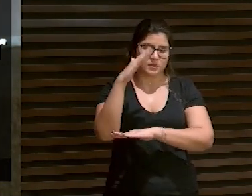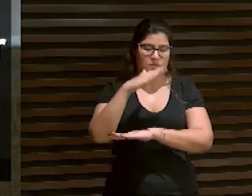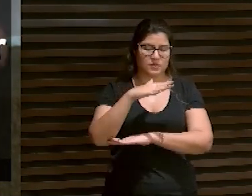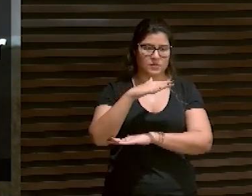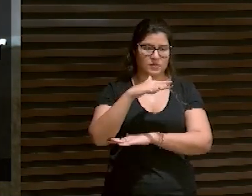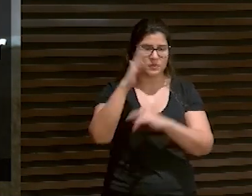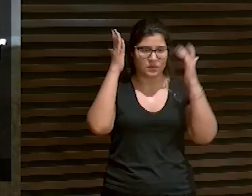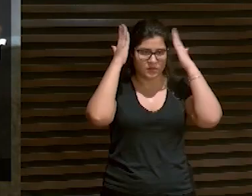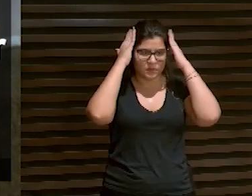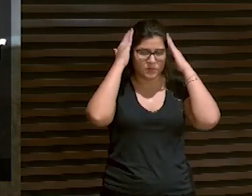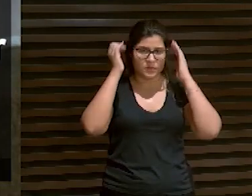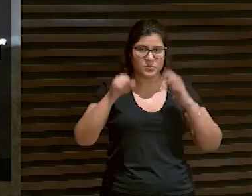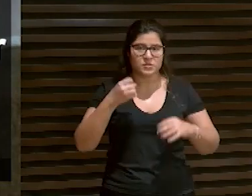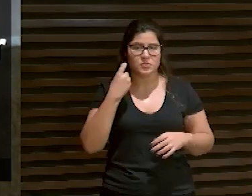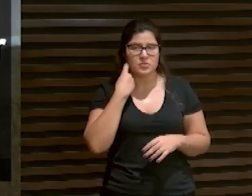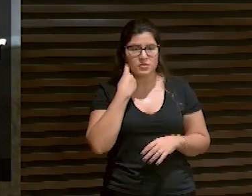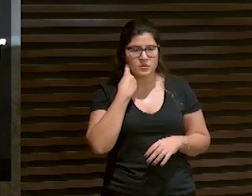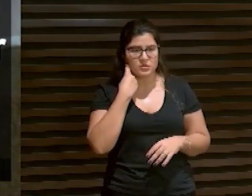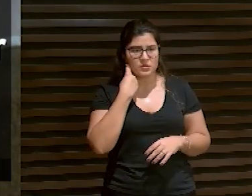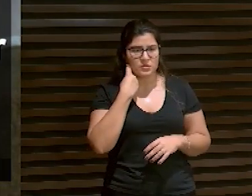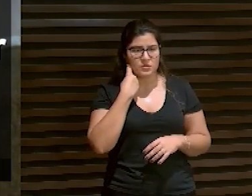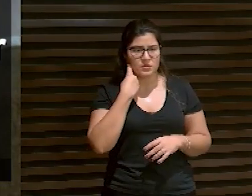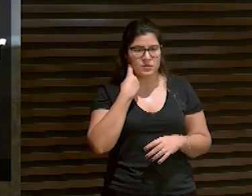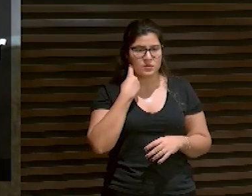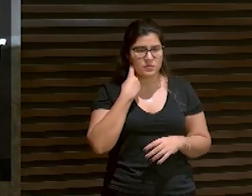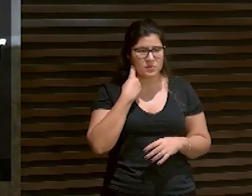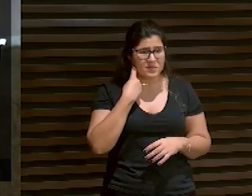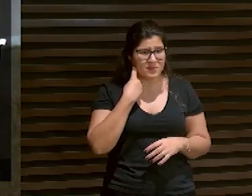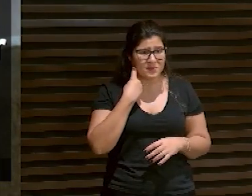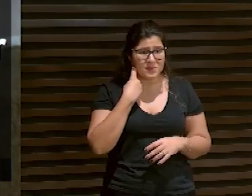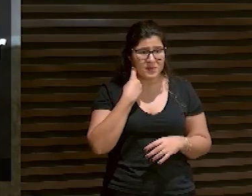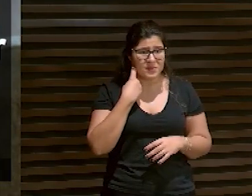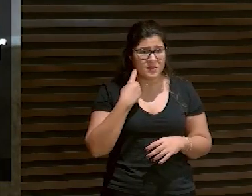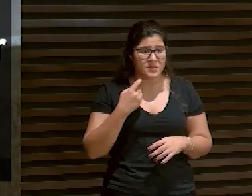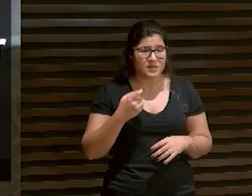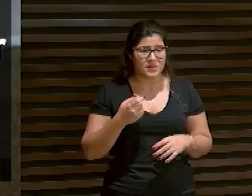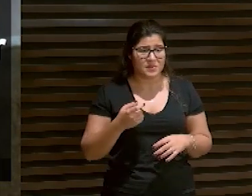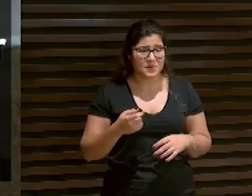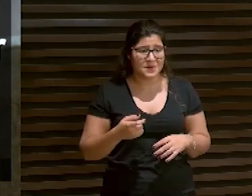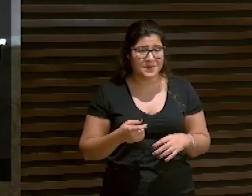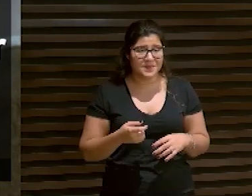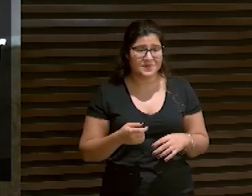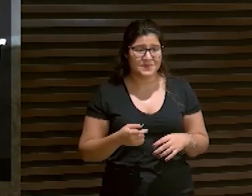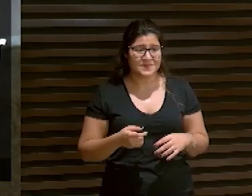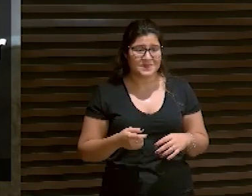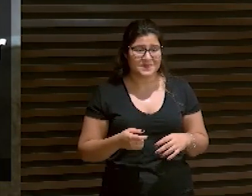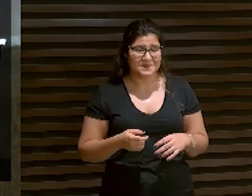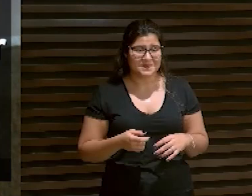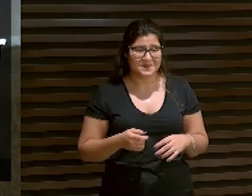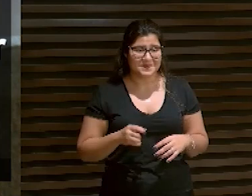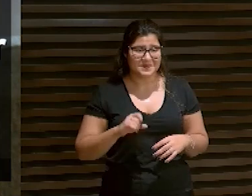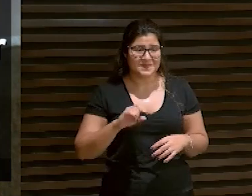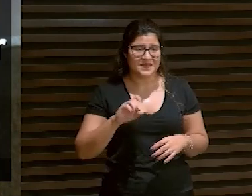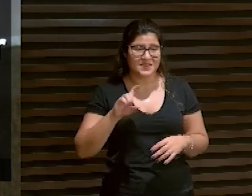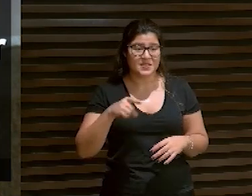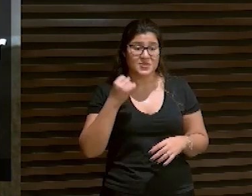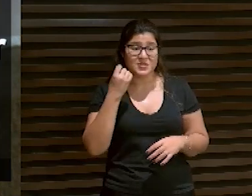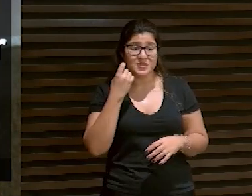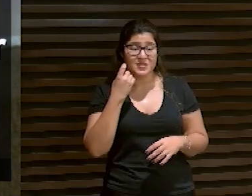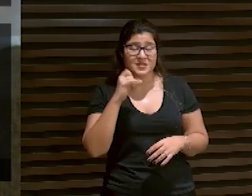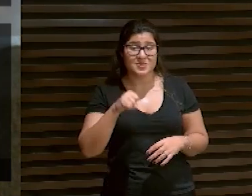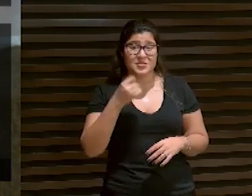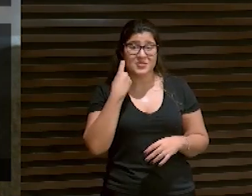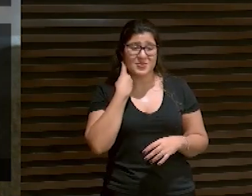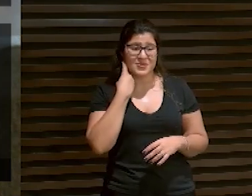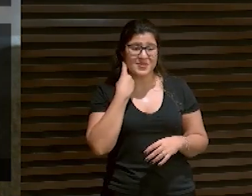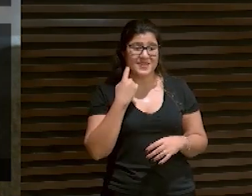seu desconforto, pois se alegrou em extremo por causa da planta. E o texto fala aqui, 9. Então